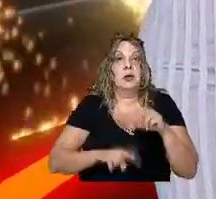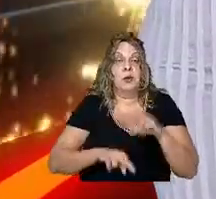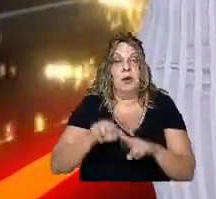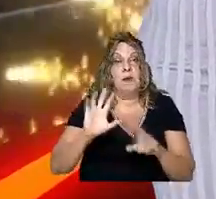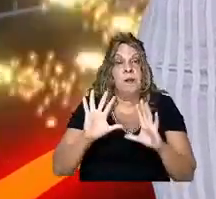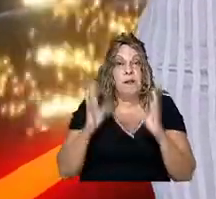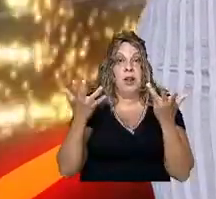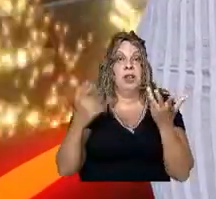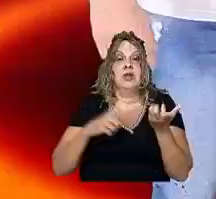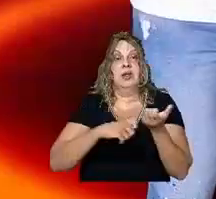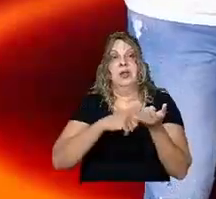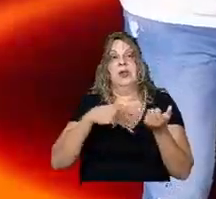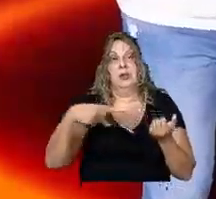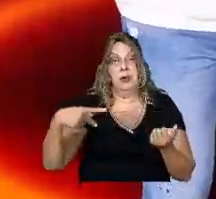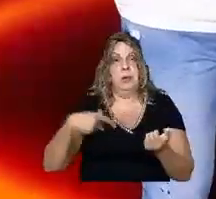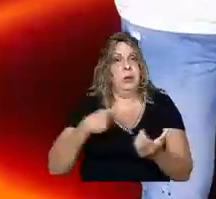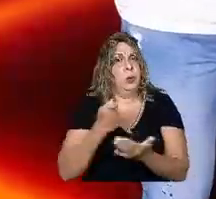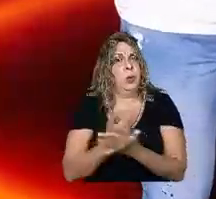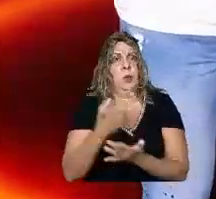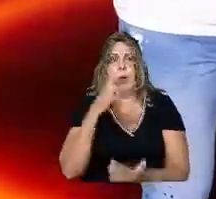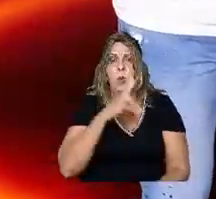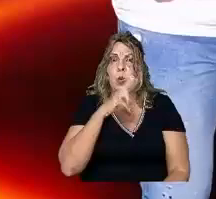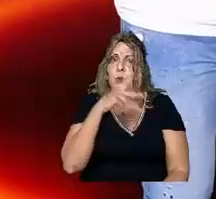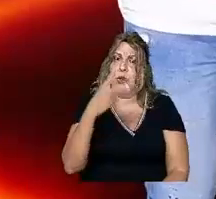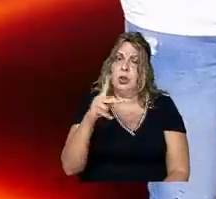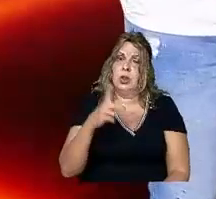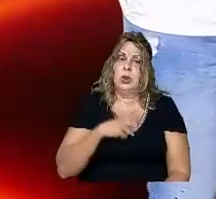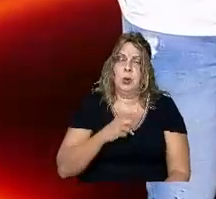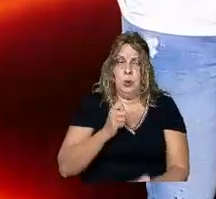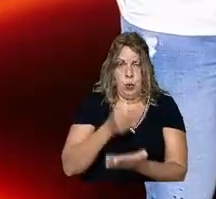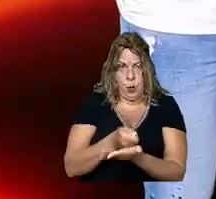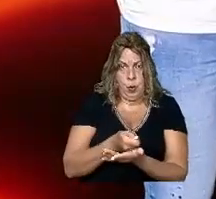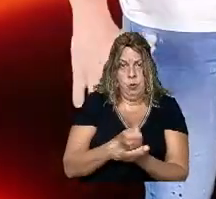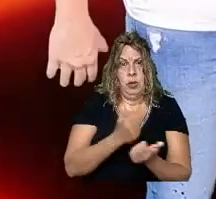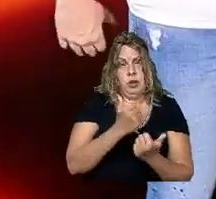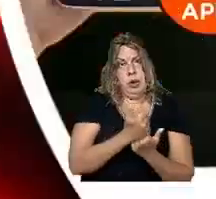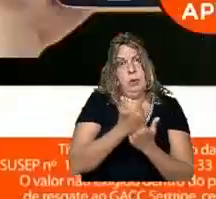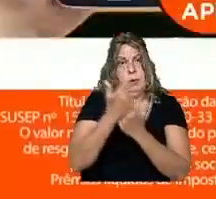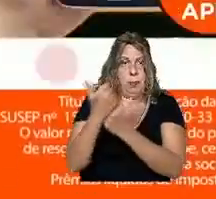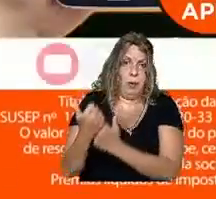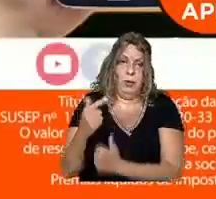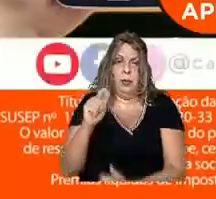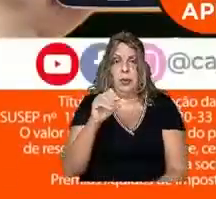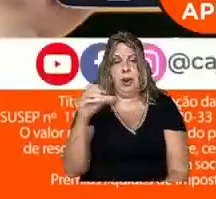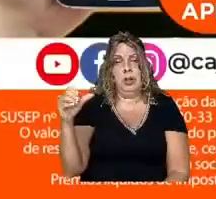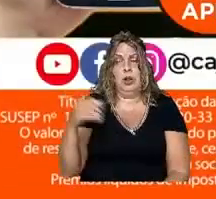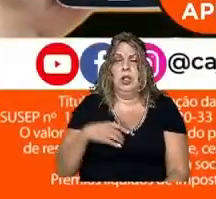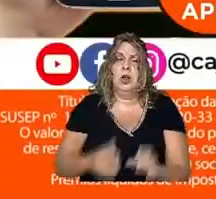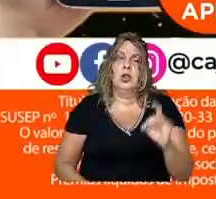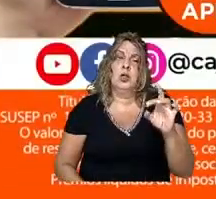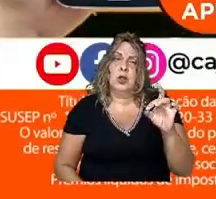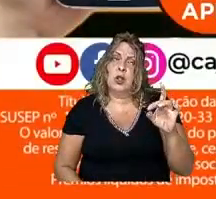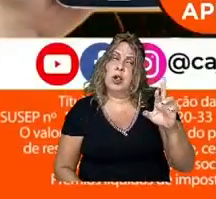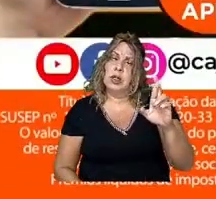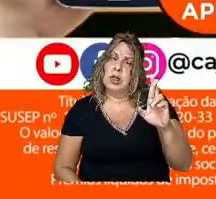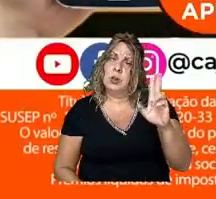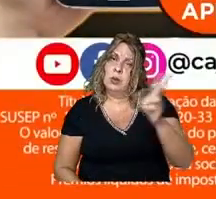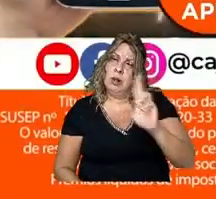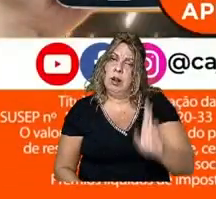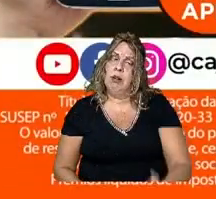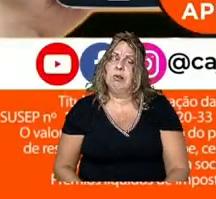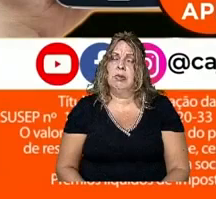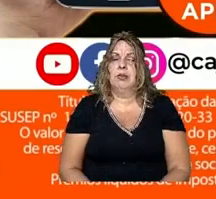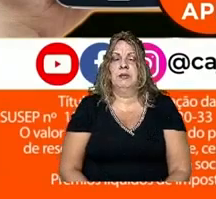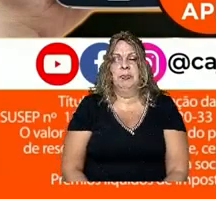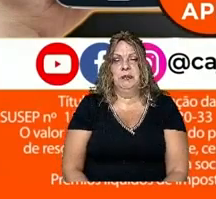Cap. Garanta logo o seu. Participe e ajude o GAC por apenas R$5. Caju Cap, há 10 anos salvando